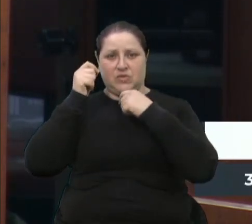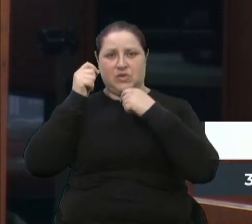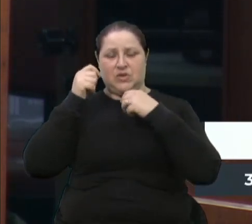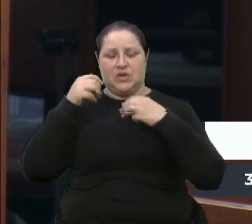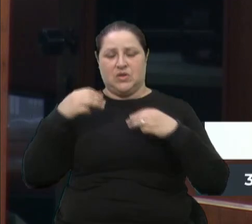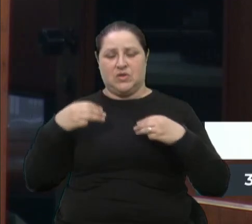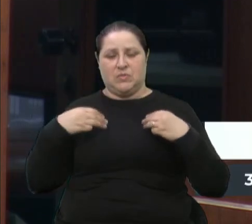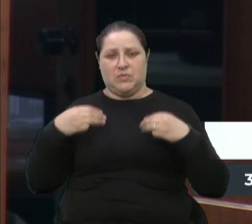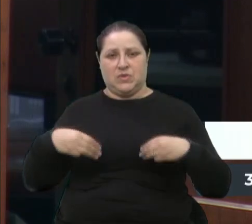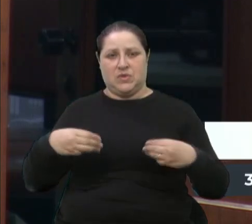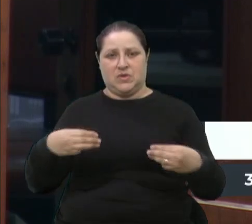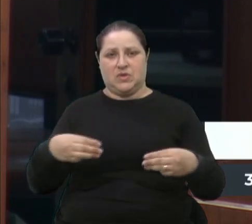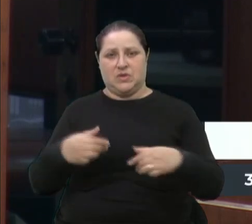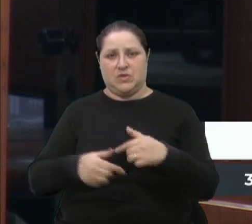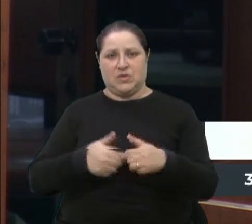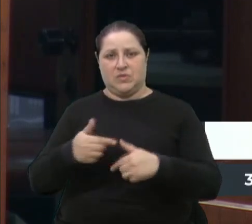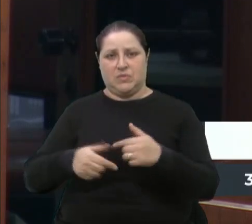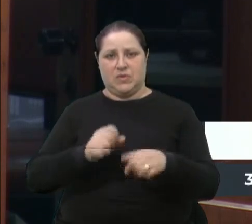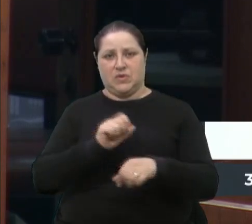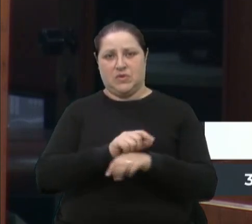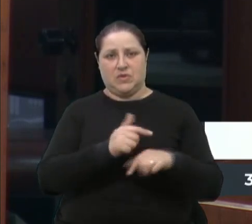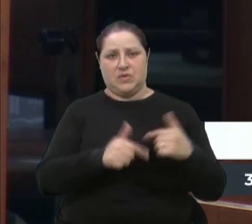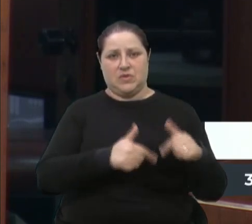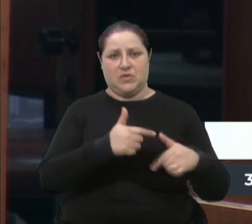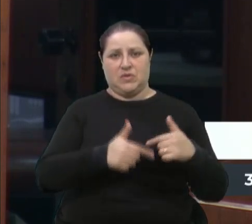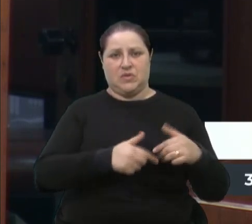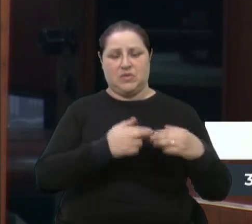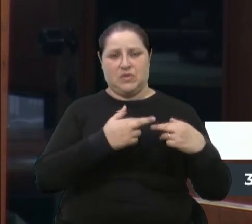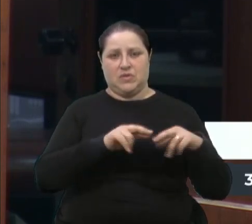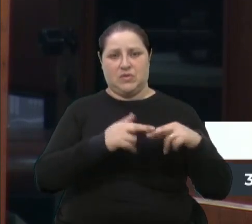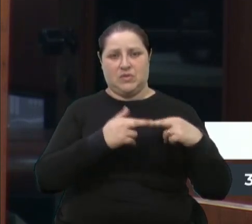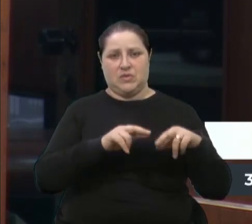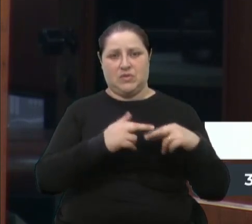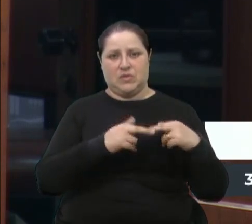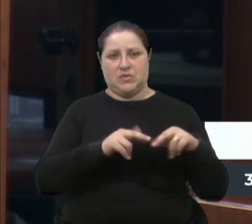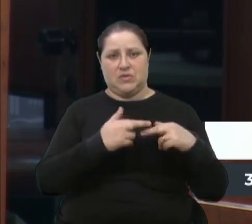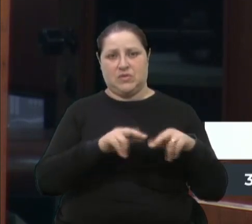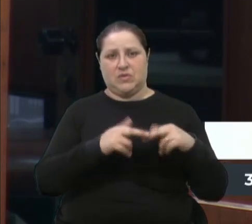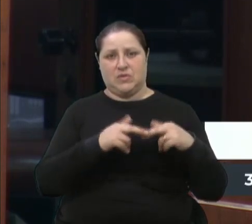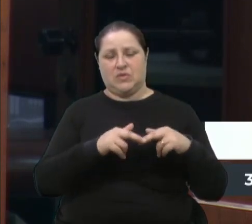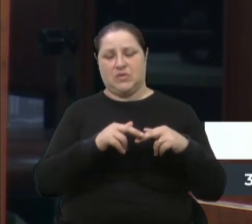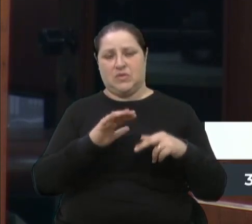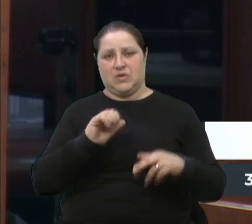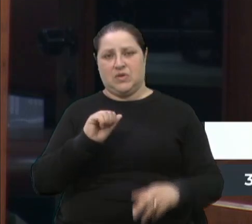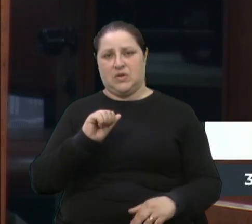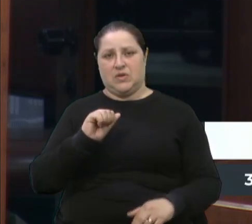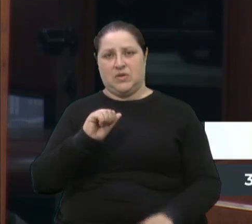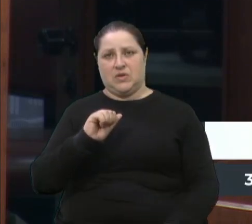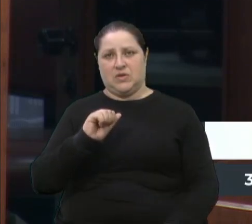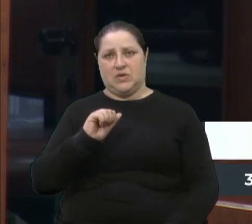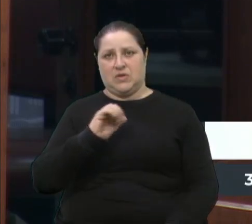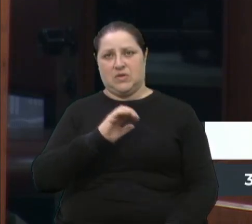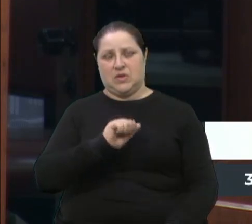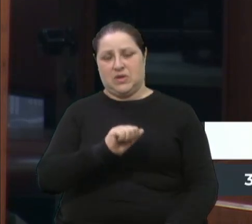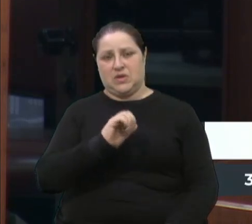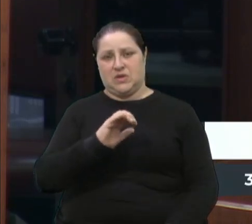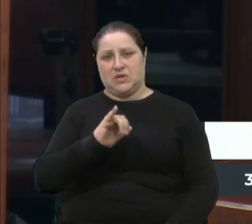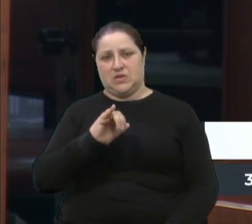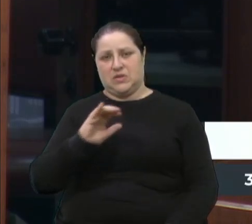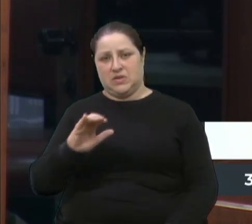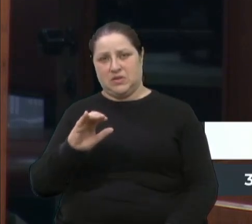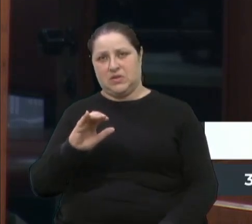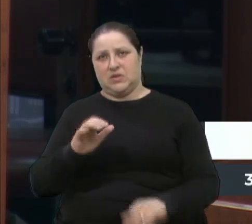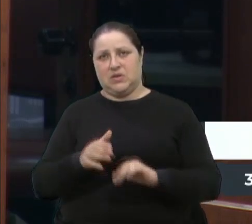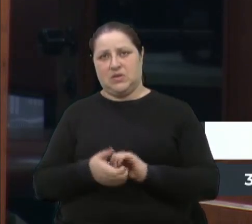Trabalho e Emprego, Randon Corp, Câmara de Indústria e Comércio de Caxias do Sul, a SIC, e